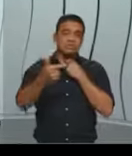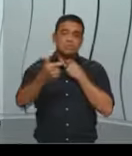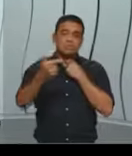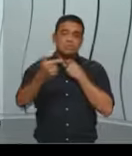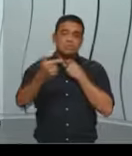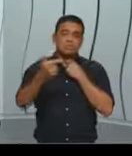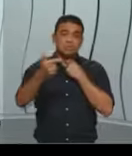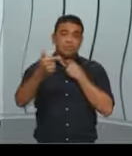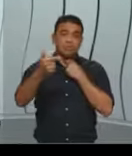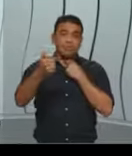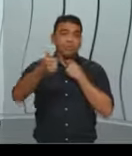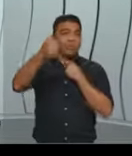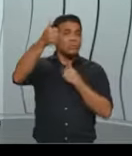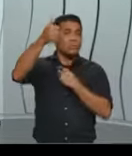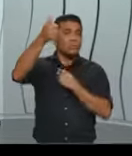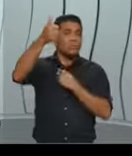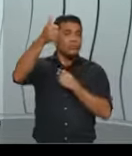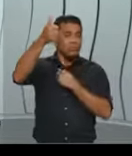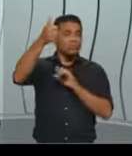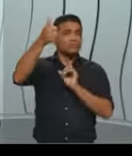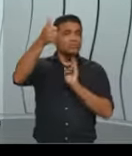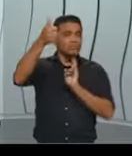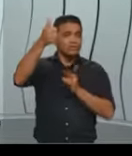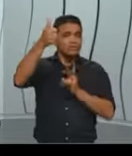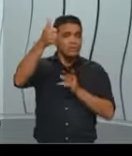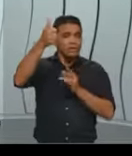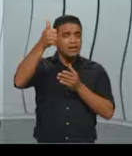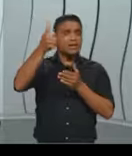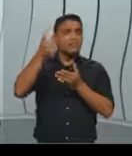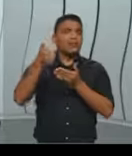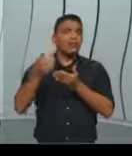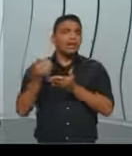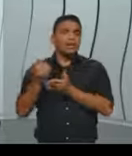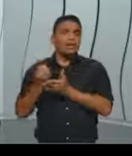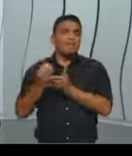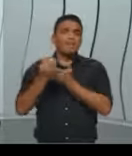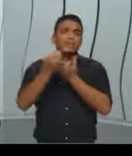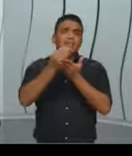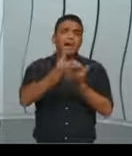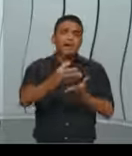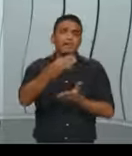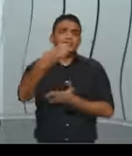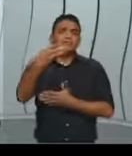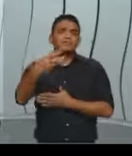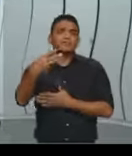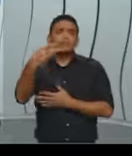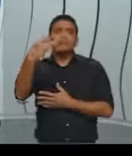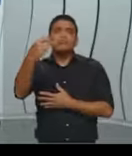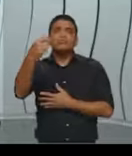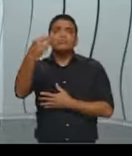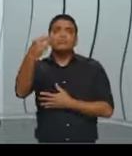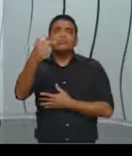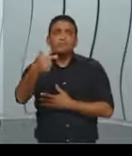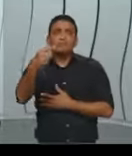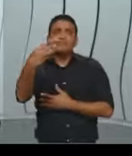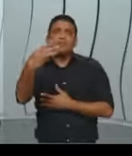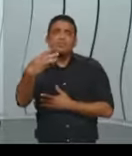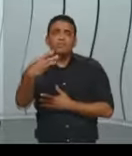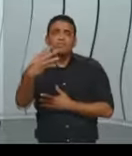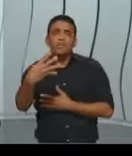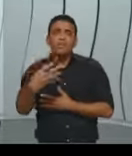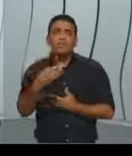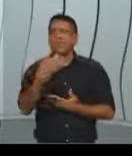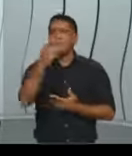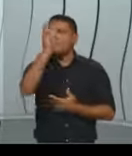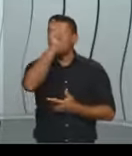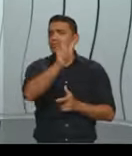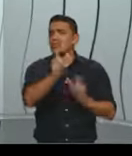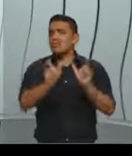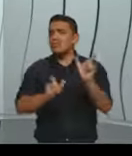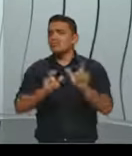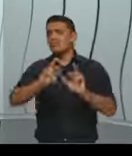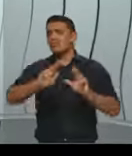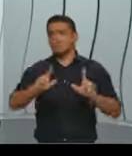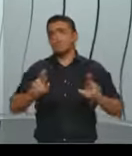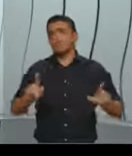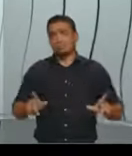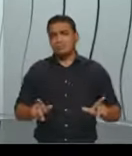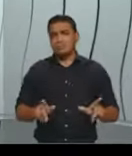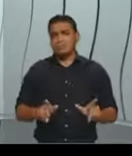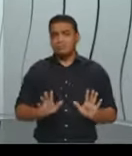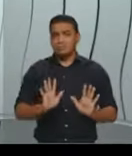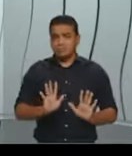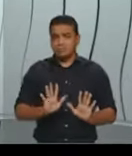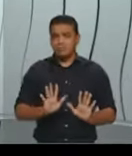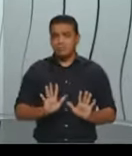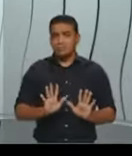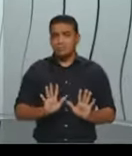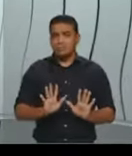Quem ficar em primeiro vai ceder o espaço de segundo, terceiro, quarto, quinto para outras pessoas. Beleza? É